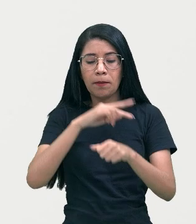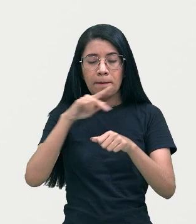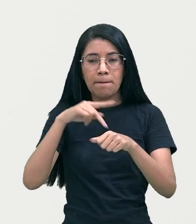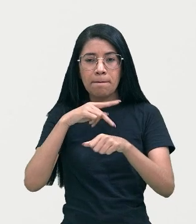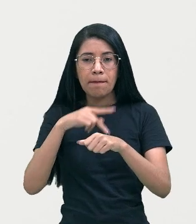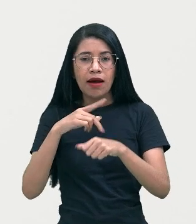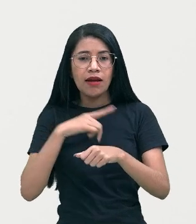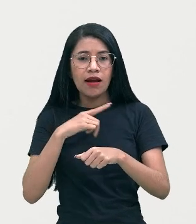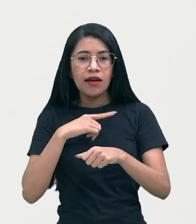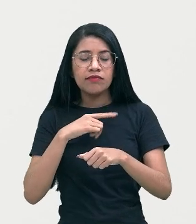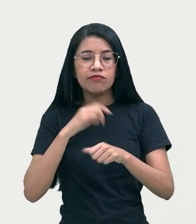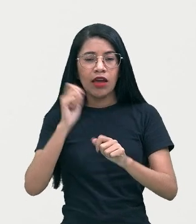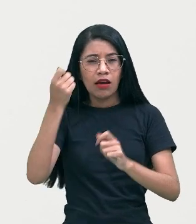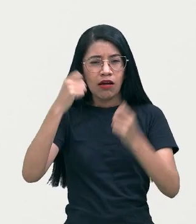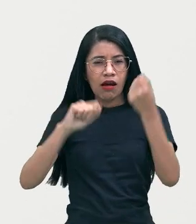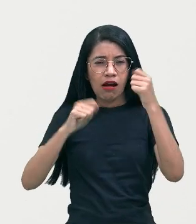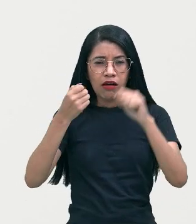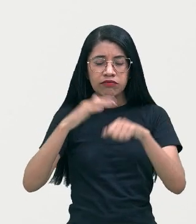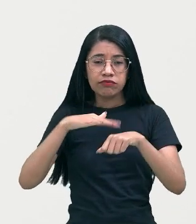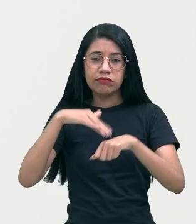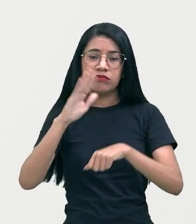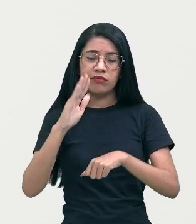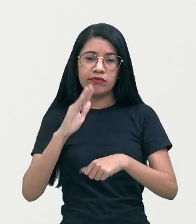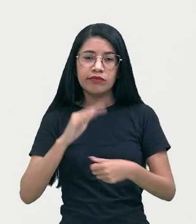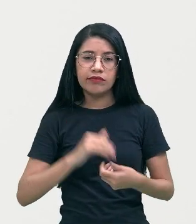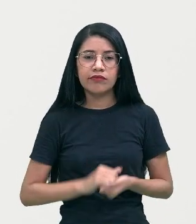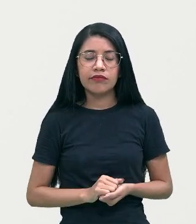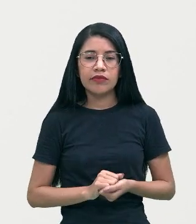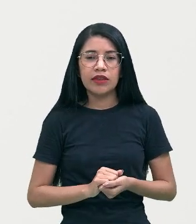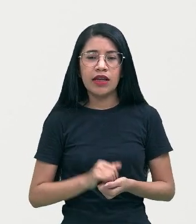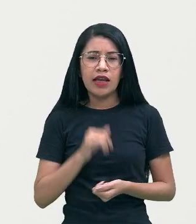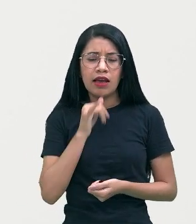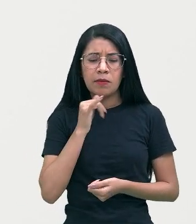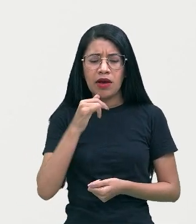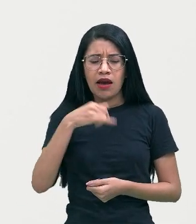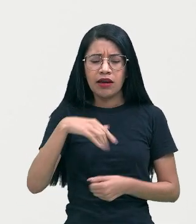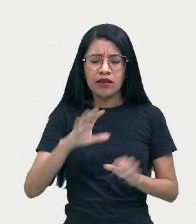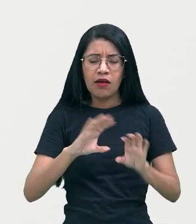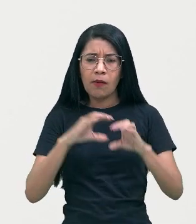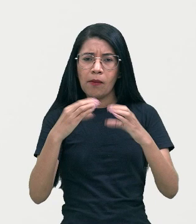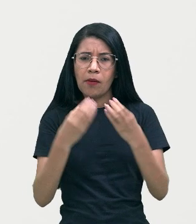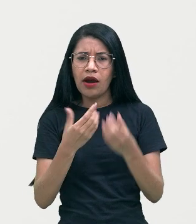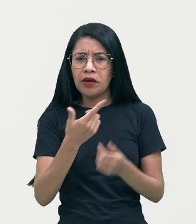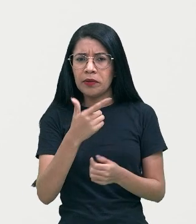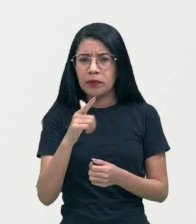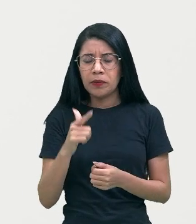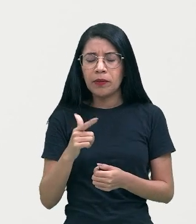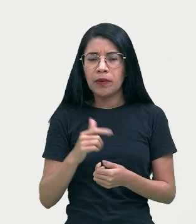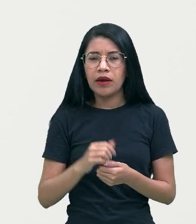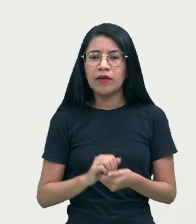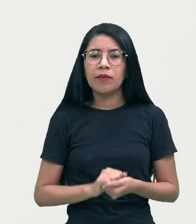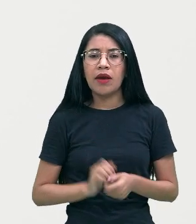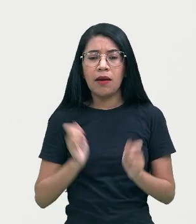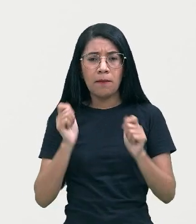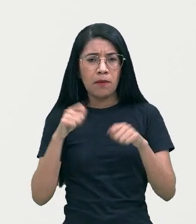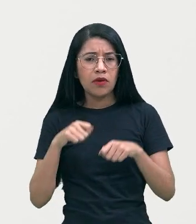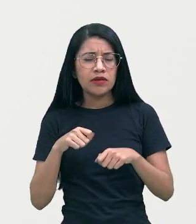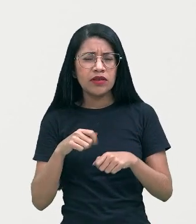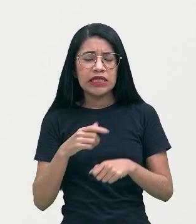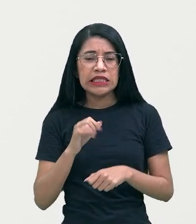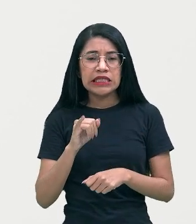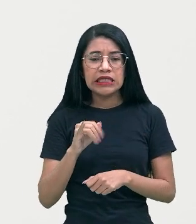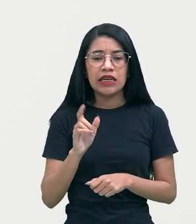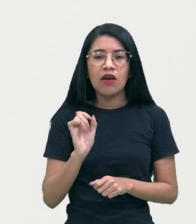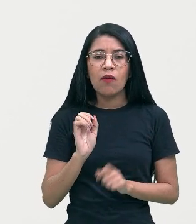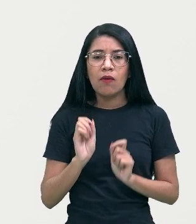nível de industrialização. Ah, professora, aqui na comunidade vai ter chuva ácida? Muito provavelmente não. Só se tiver uma